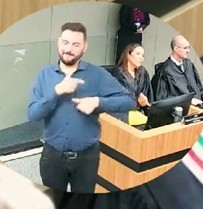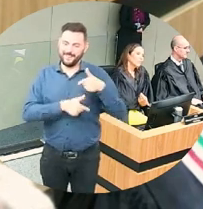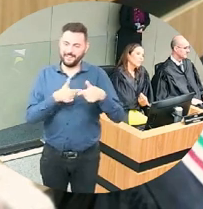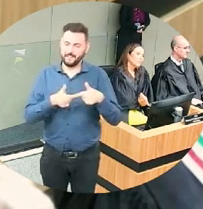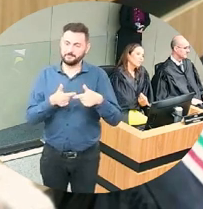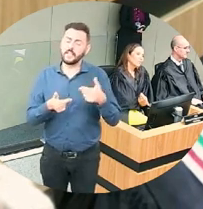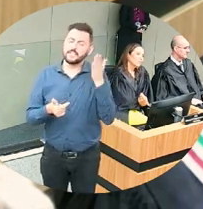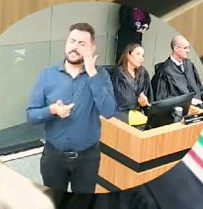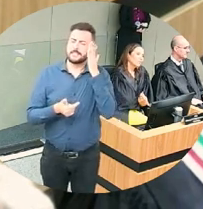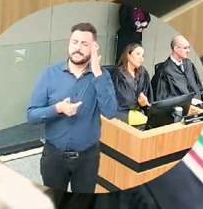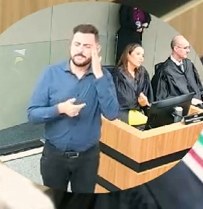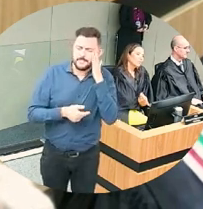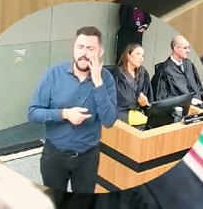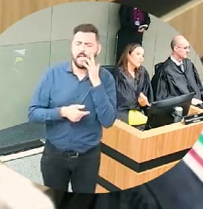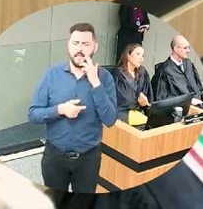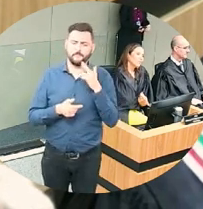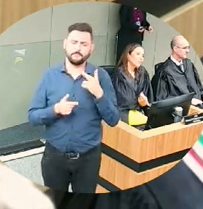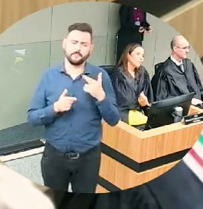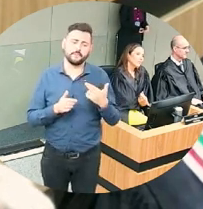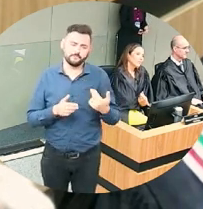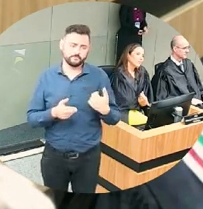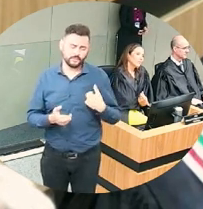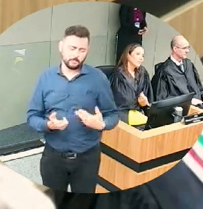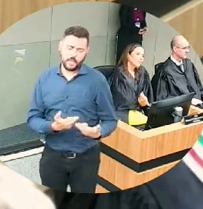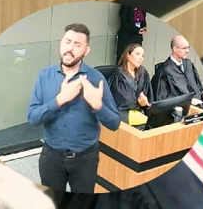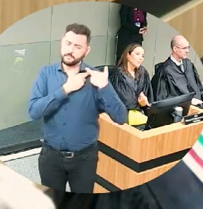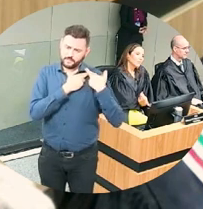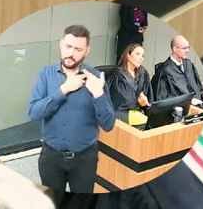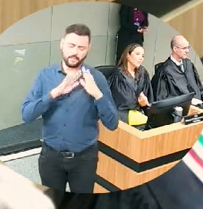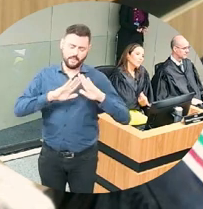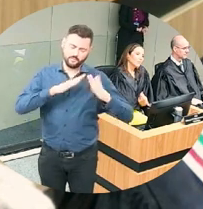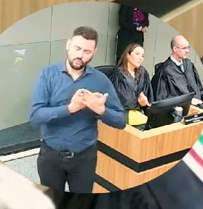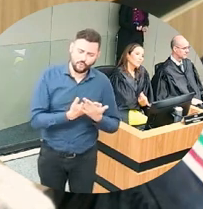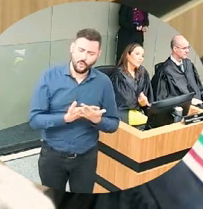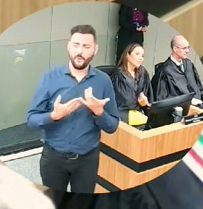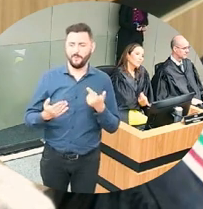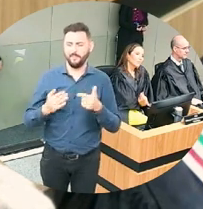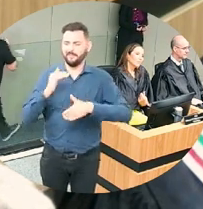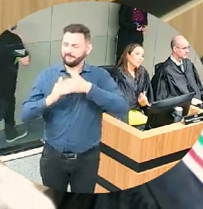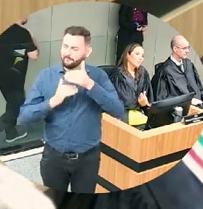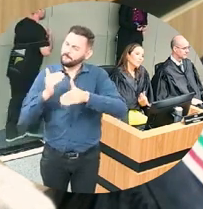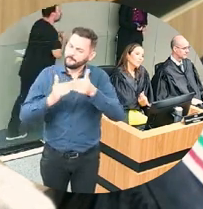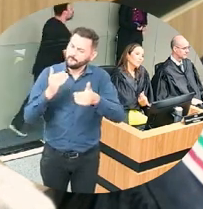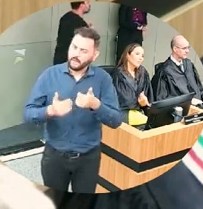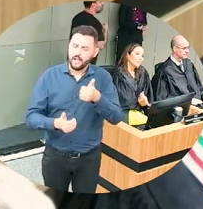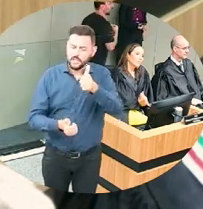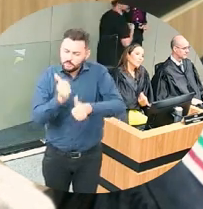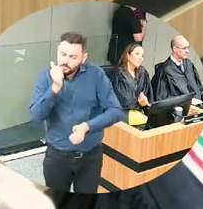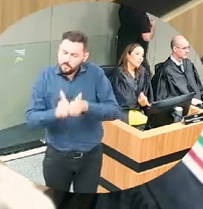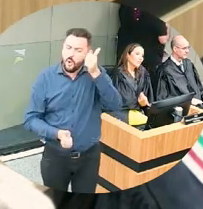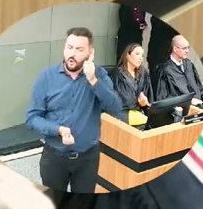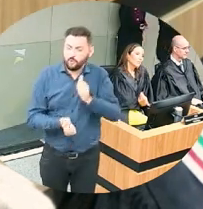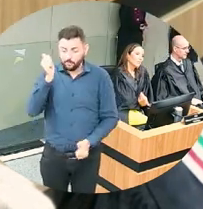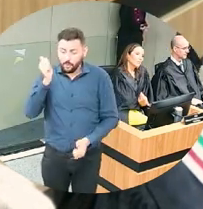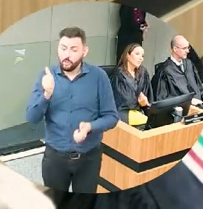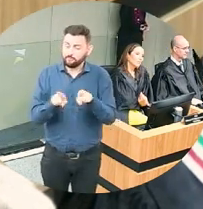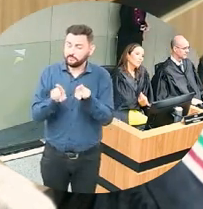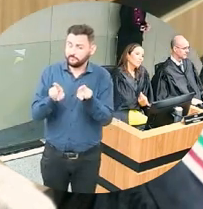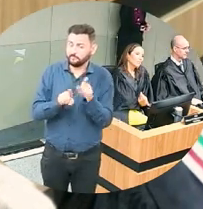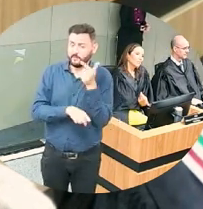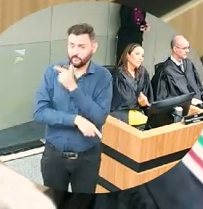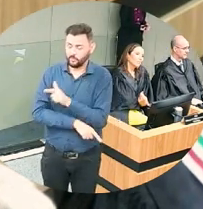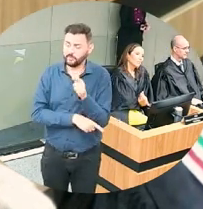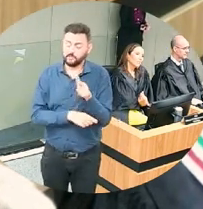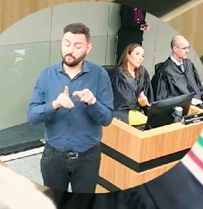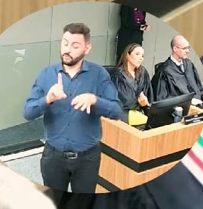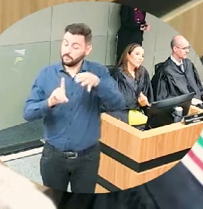as responsabilidades de lado principalmente da escola a prática dos esportes sempre foi um diferencial para